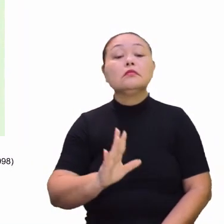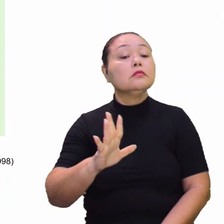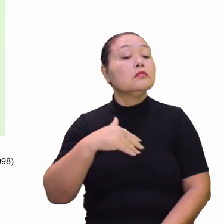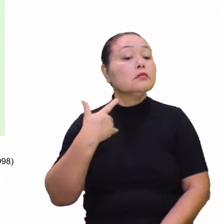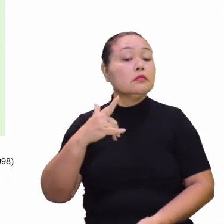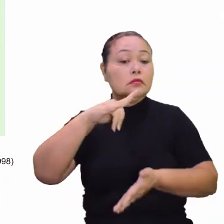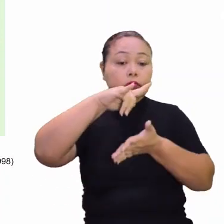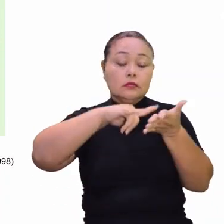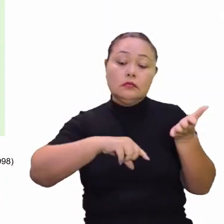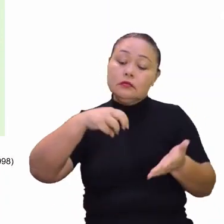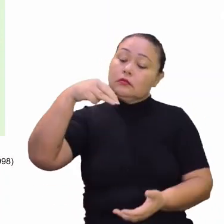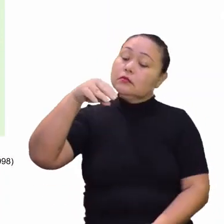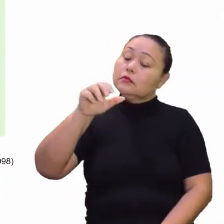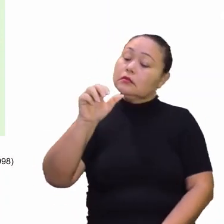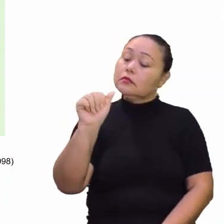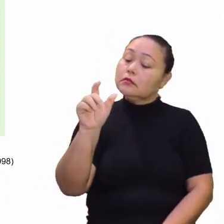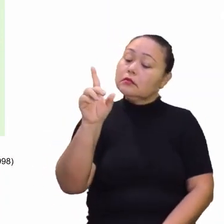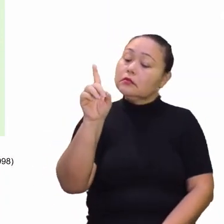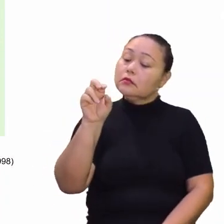Bem, o Tratado de Madrid,